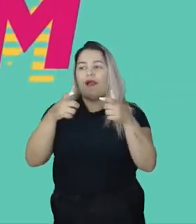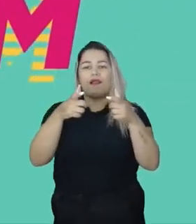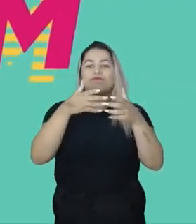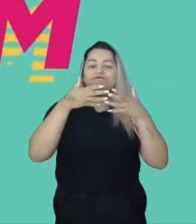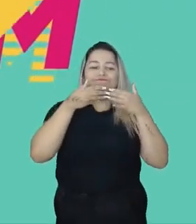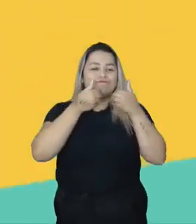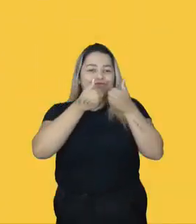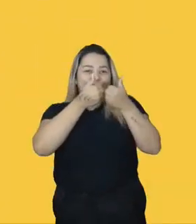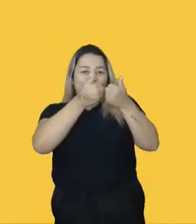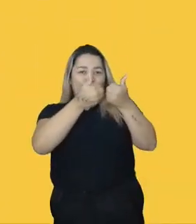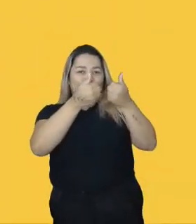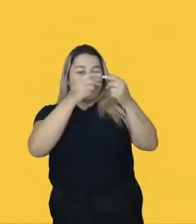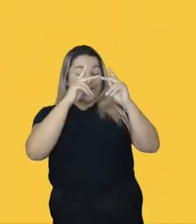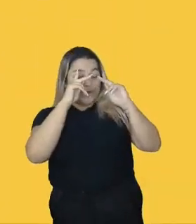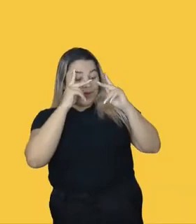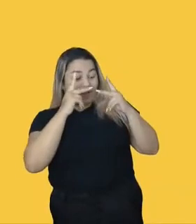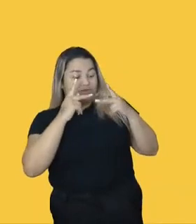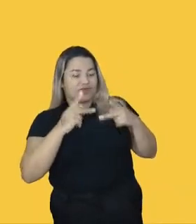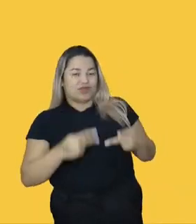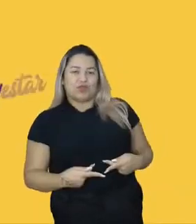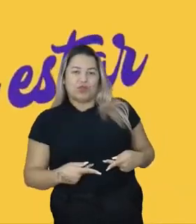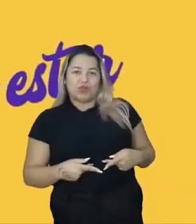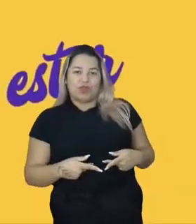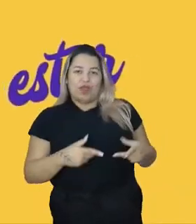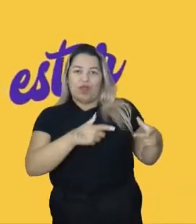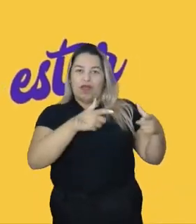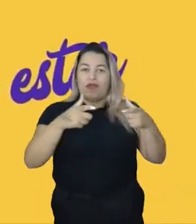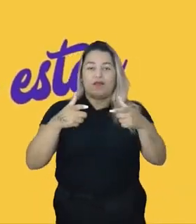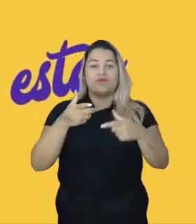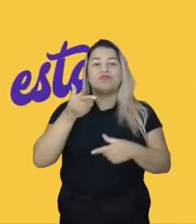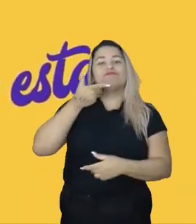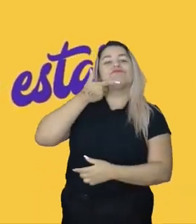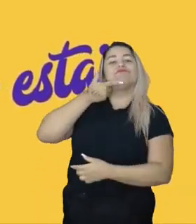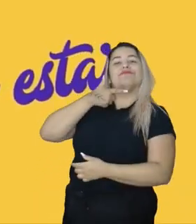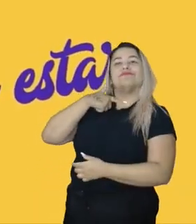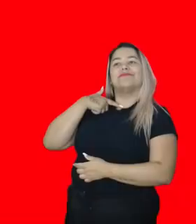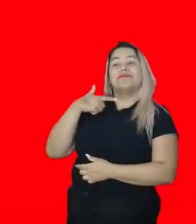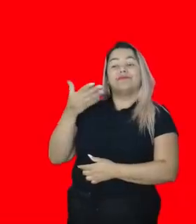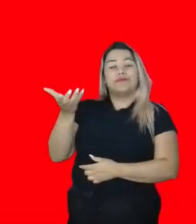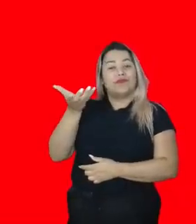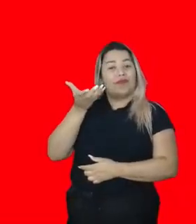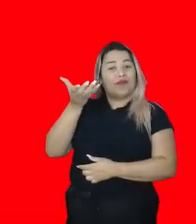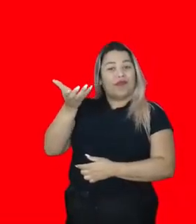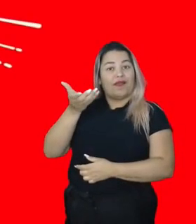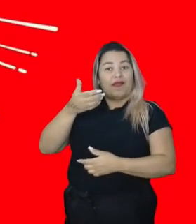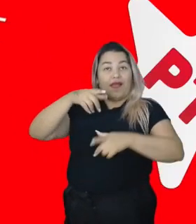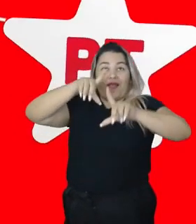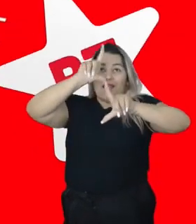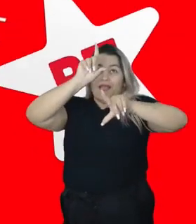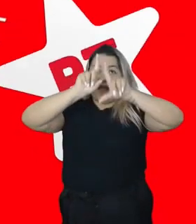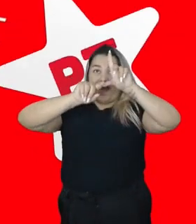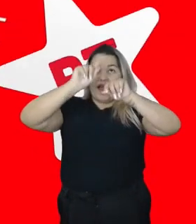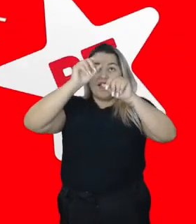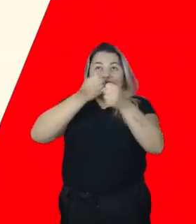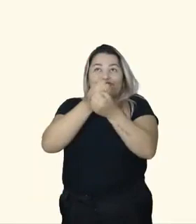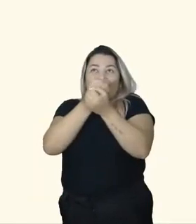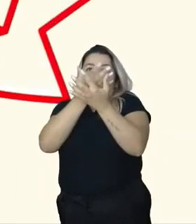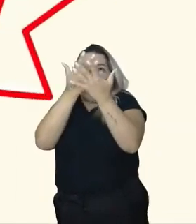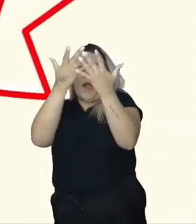é bom pra mim, é onde eu quiser estar. A estrela ainda